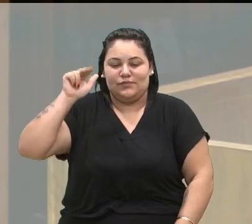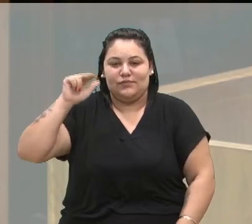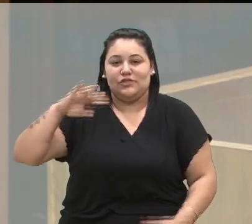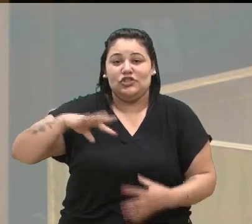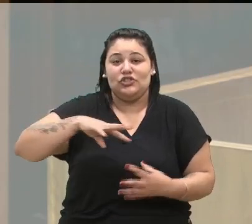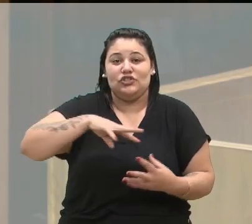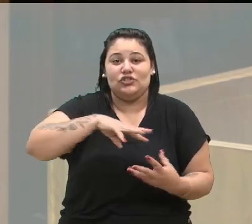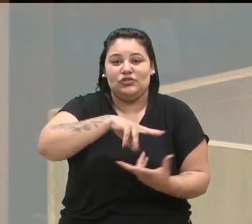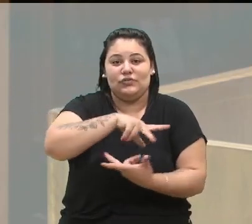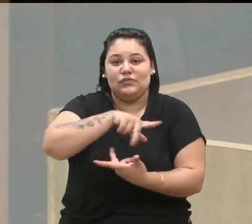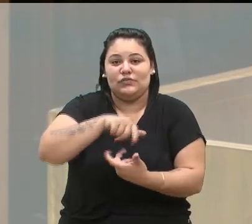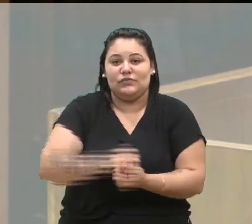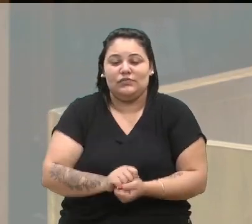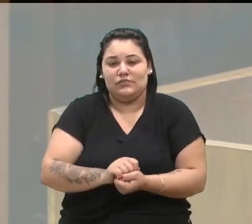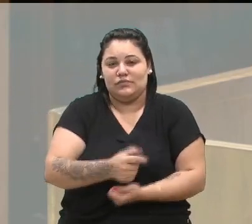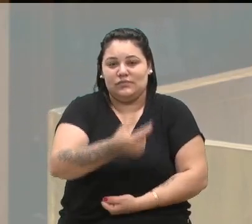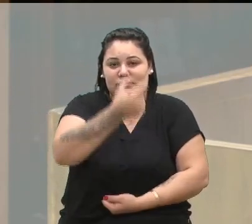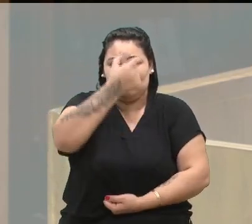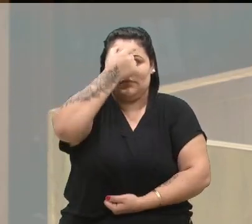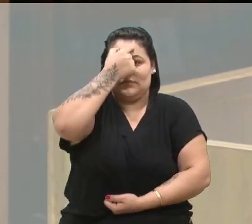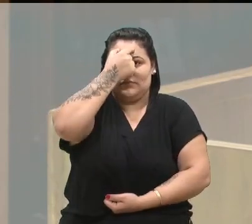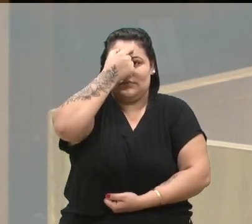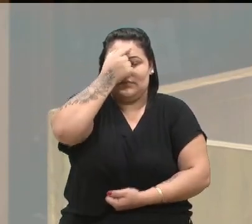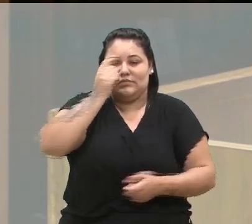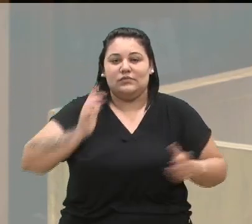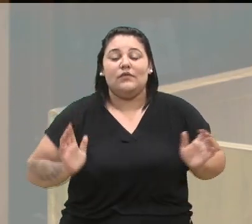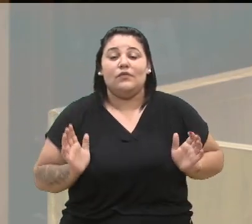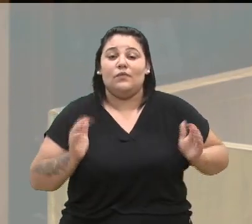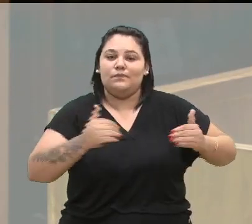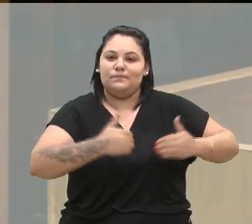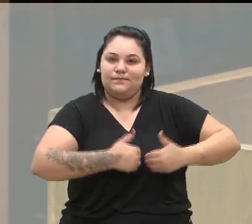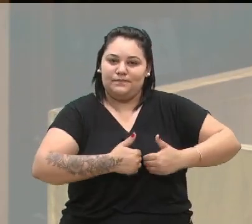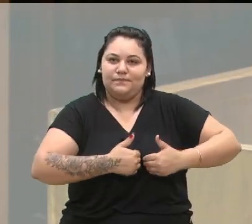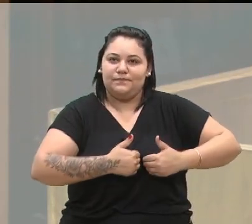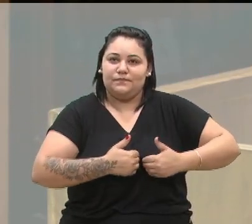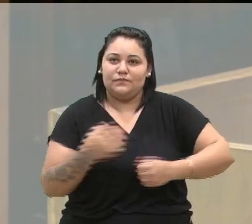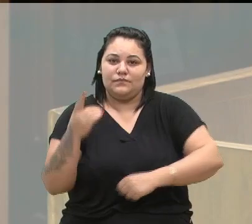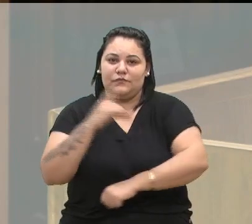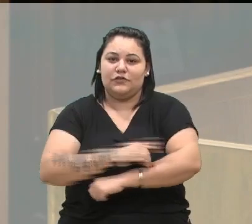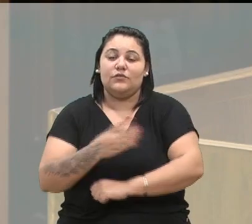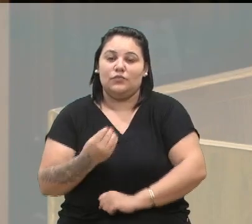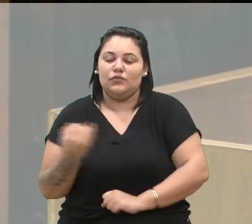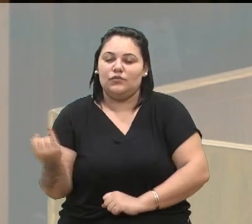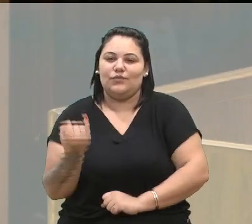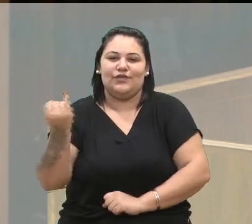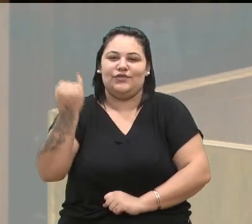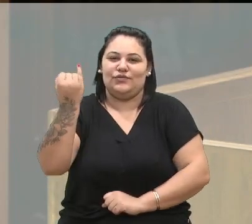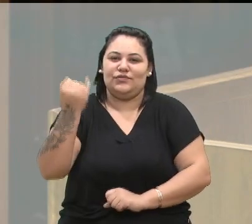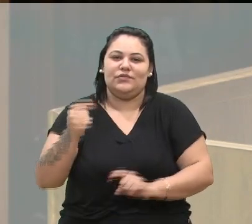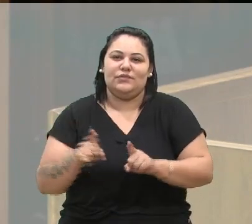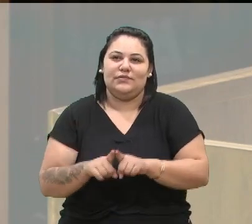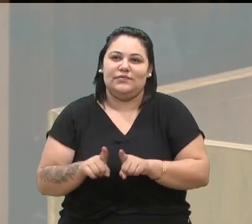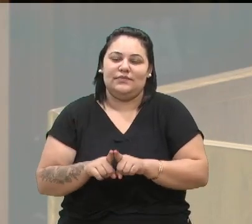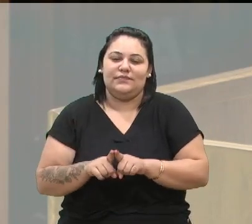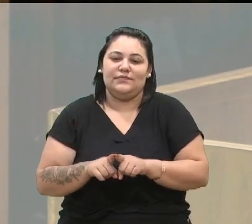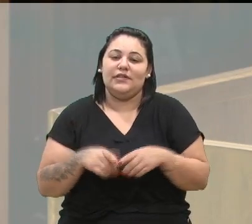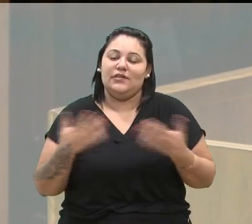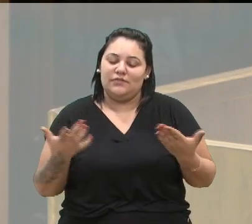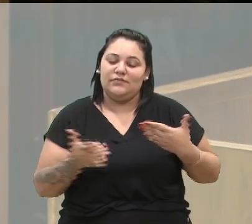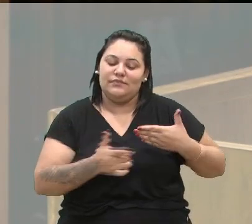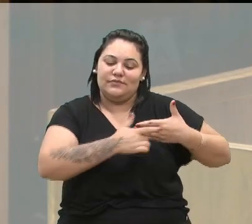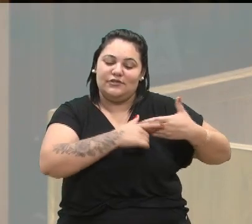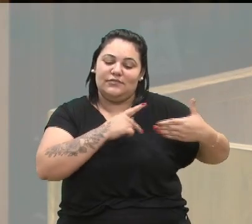de Conscientização do Transtorno do Espectro Autista, uma data que é muito importante e que, enquanto presidente